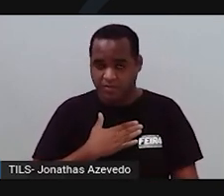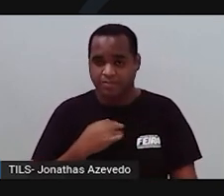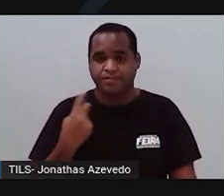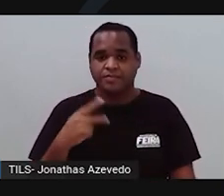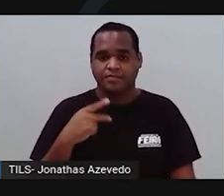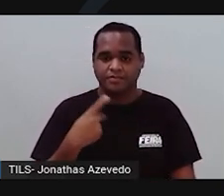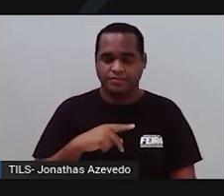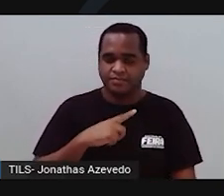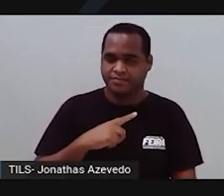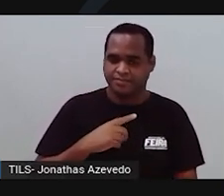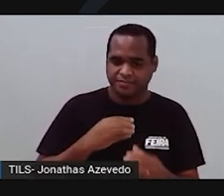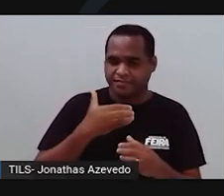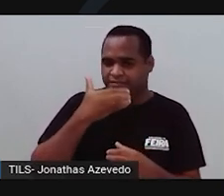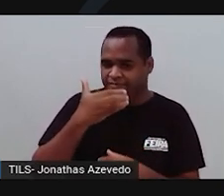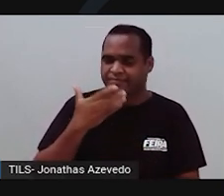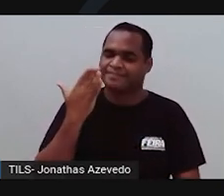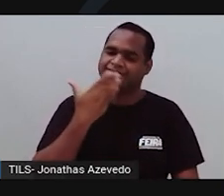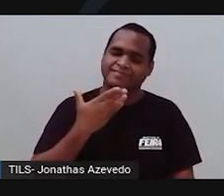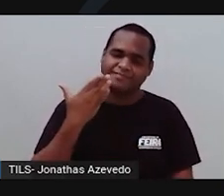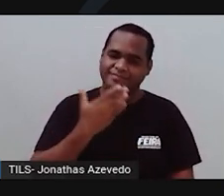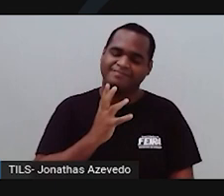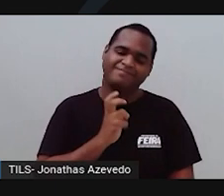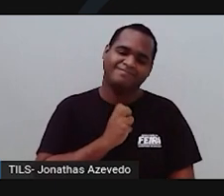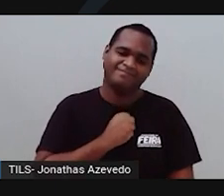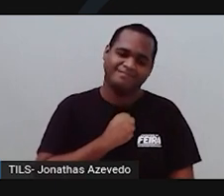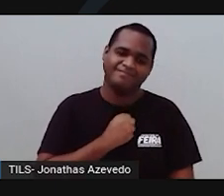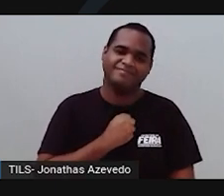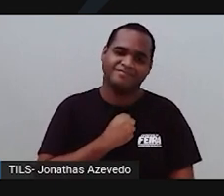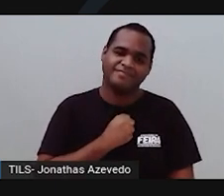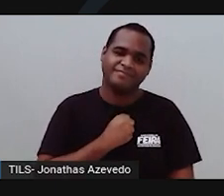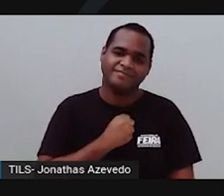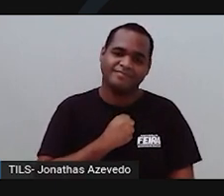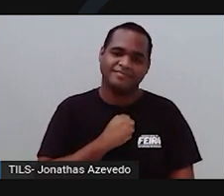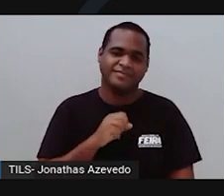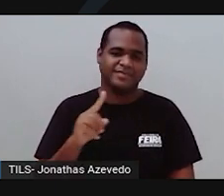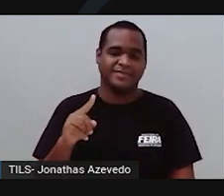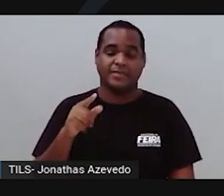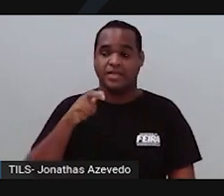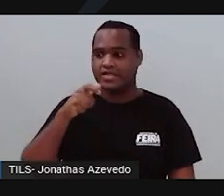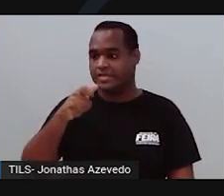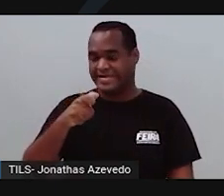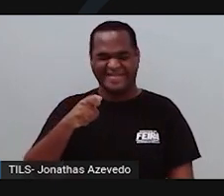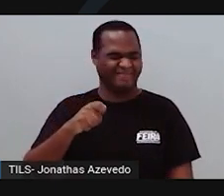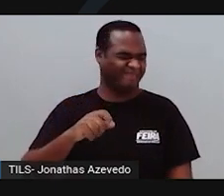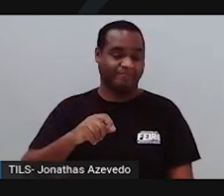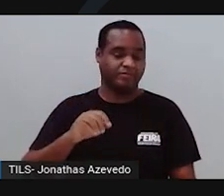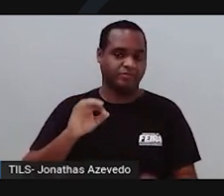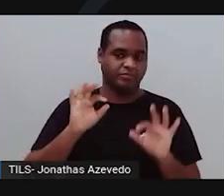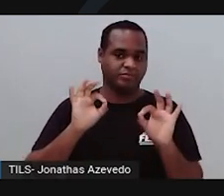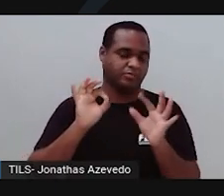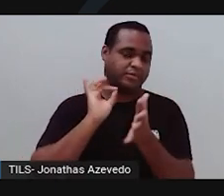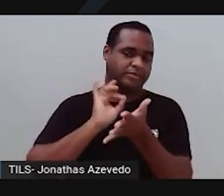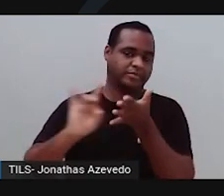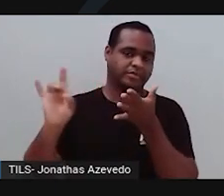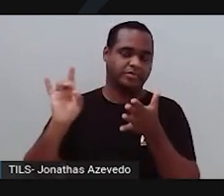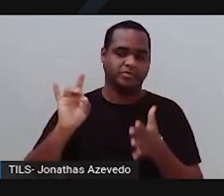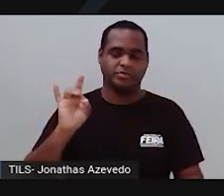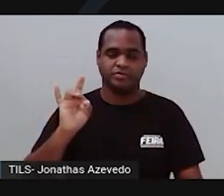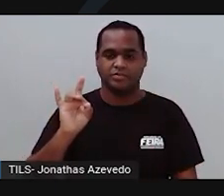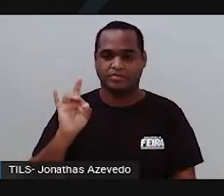Esta maçã é super doce. Eu adoro! Ai, esse limão é super azedo. Eu não gosto!